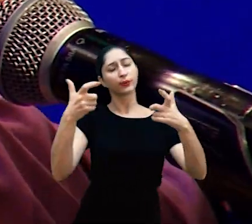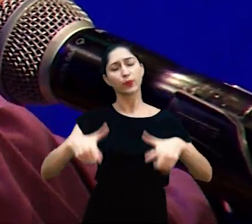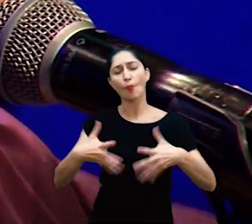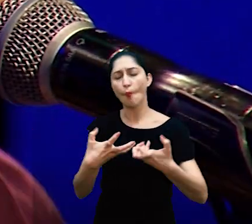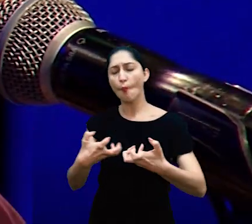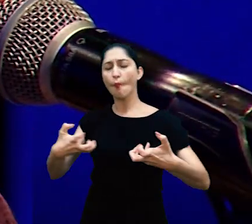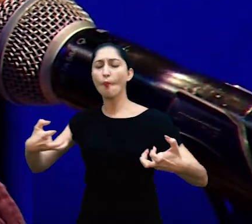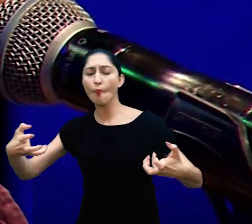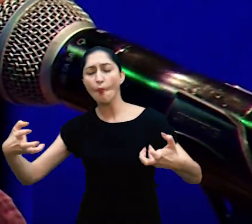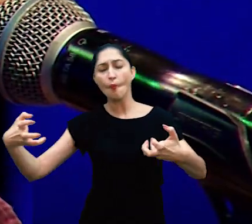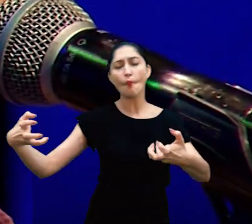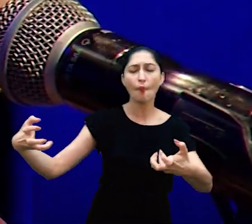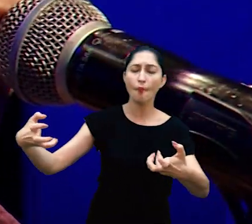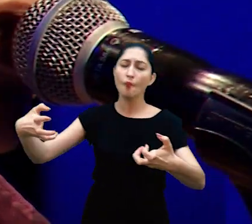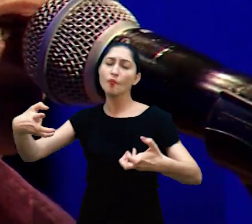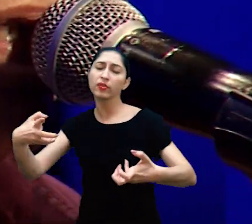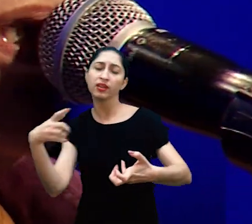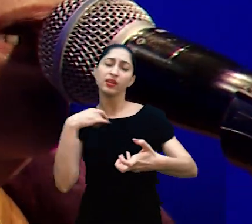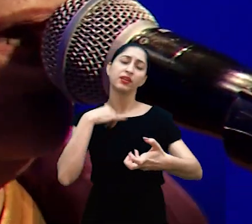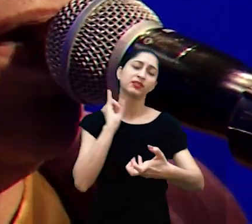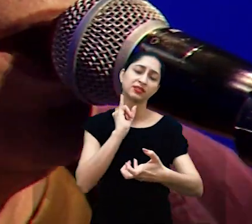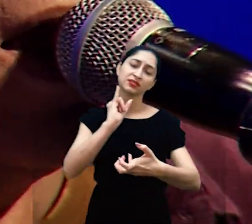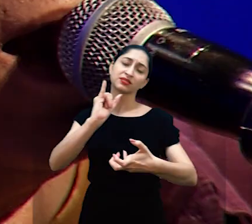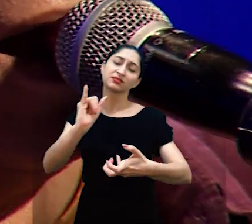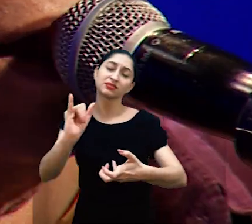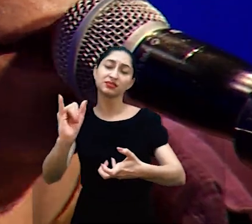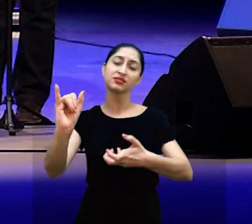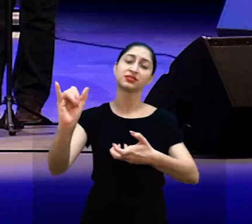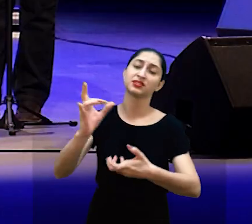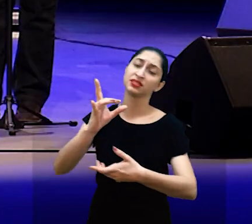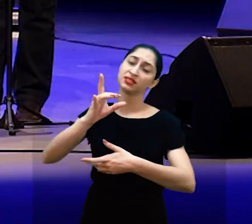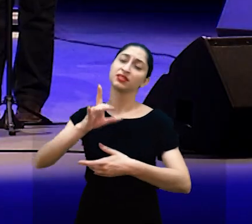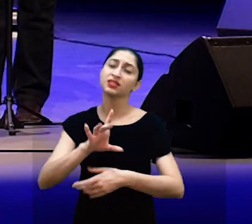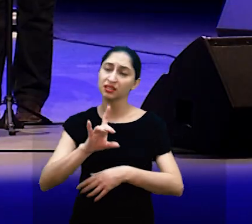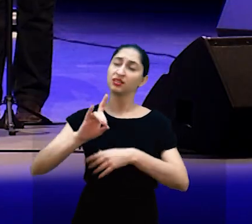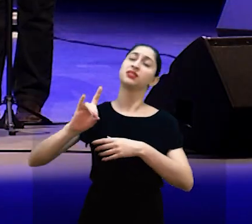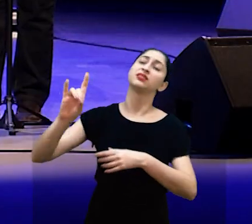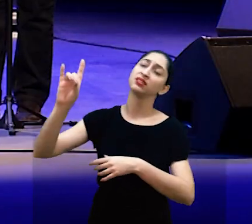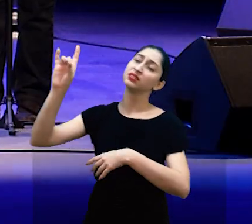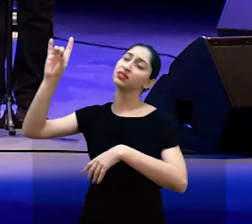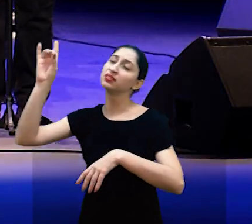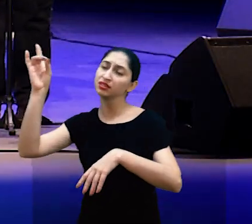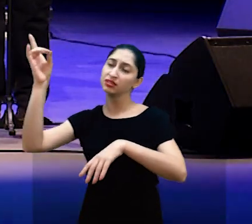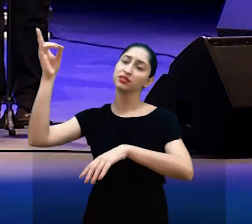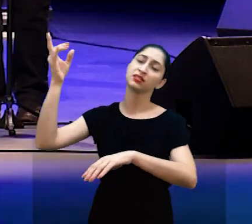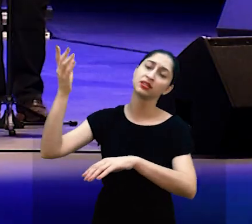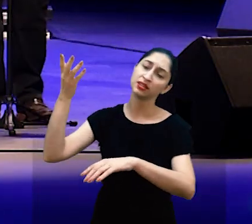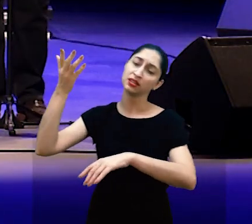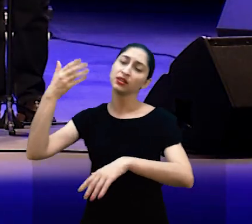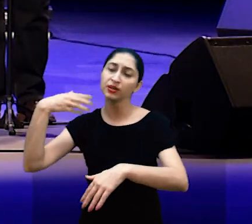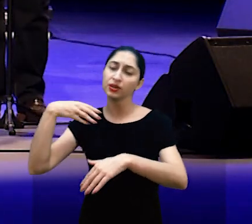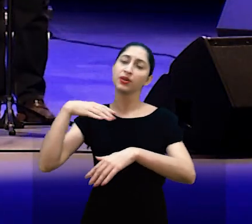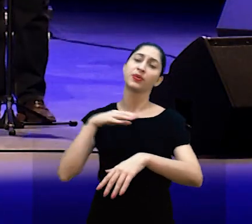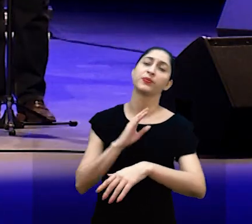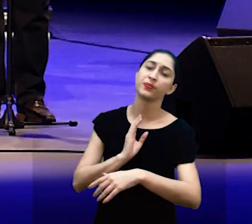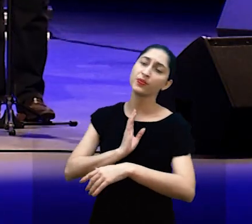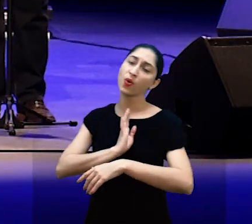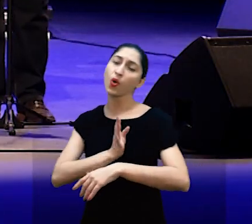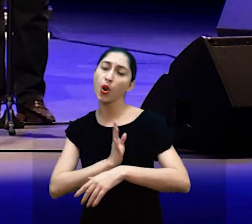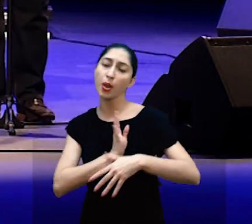sertão. Então se eu disse, Deus, mozinha, guarda